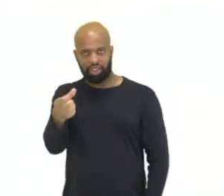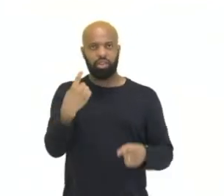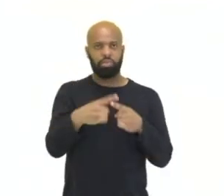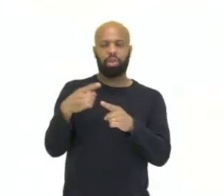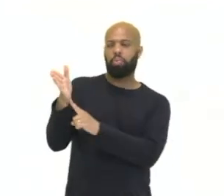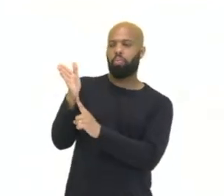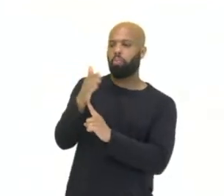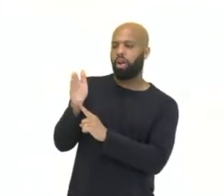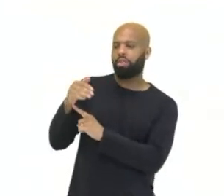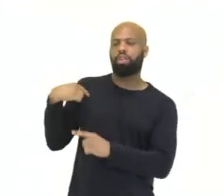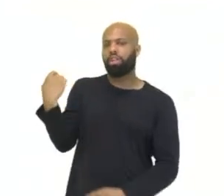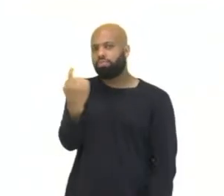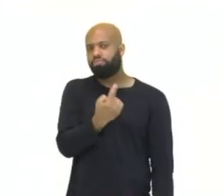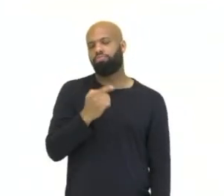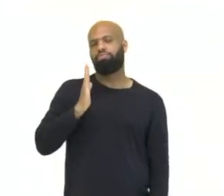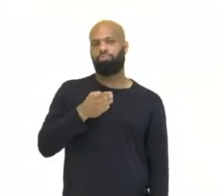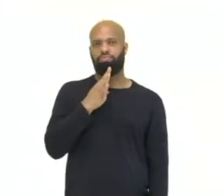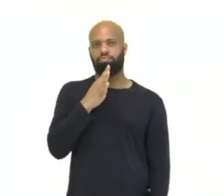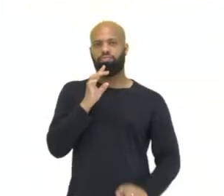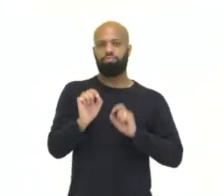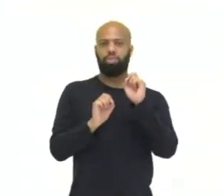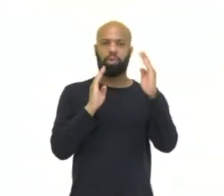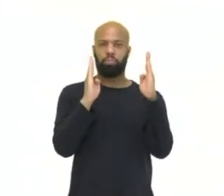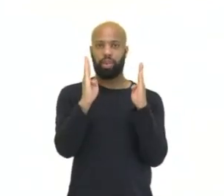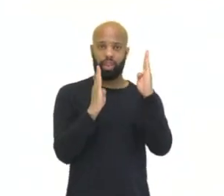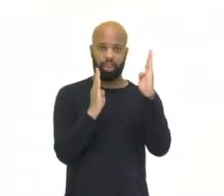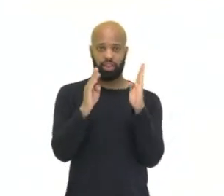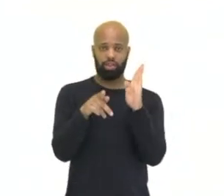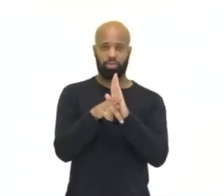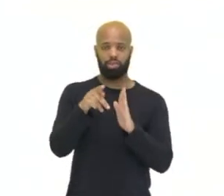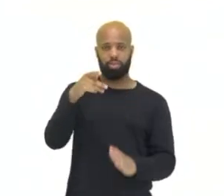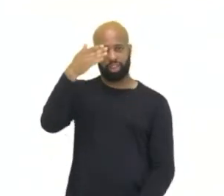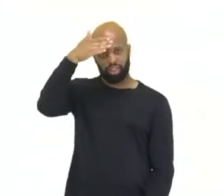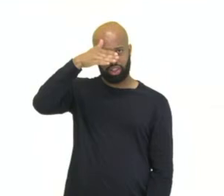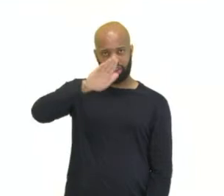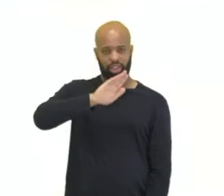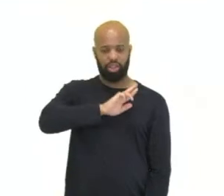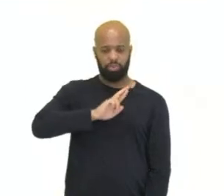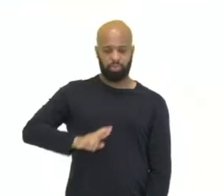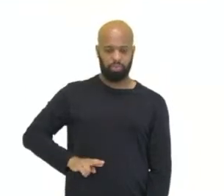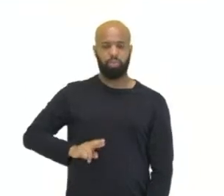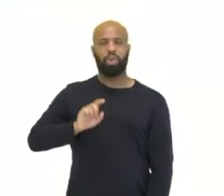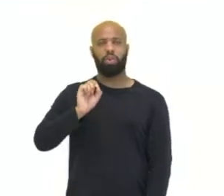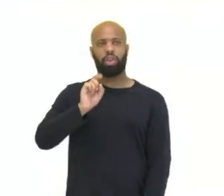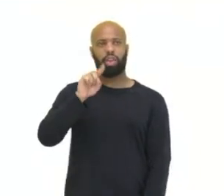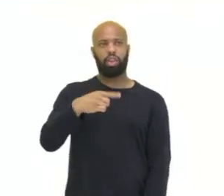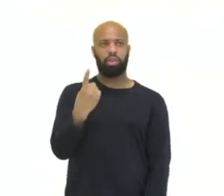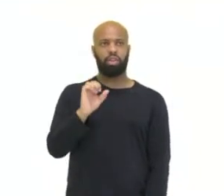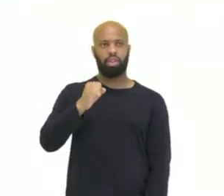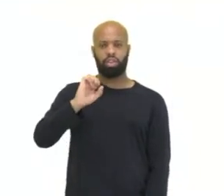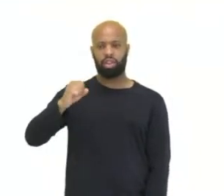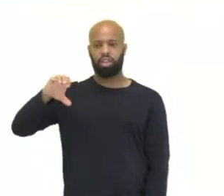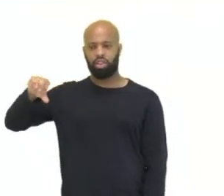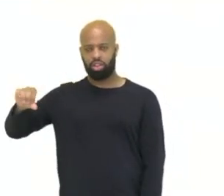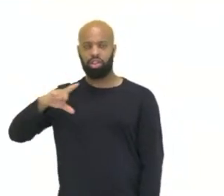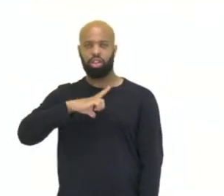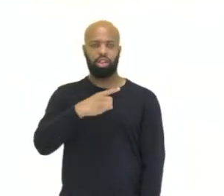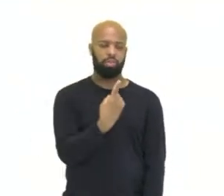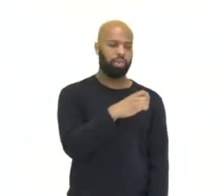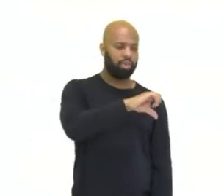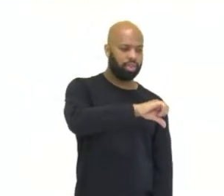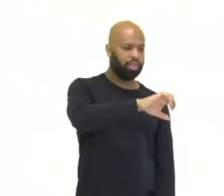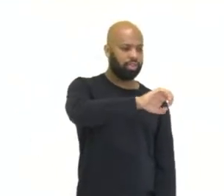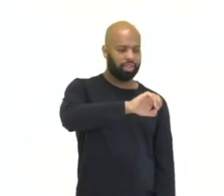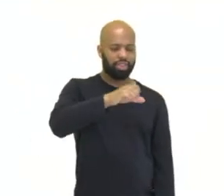nós conhecemos, né, ela é do período da República, em 1889. Então, em 1906,